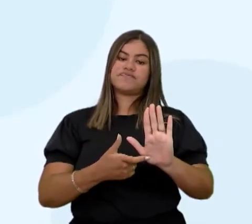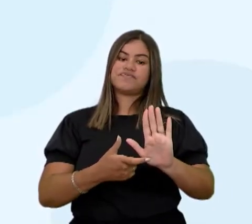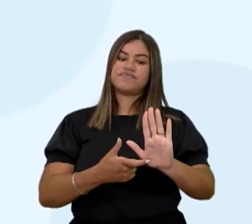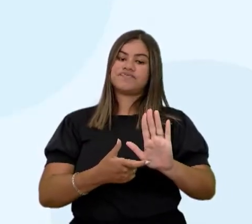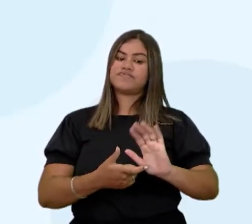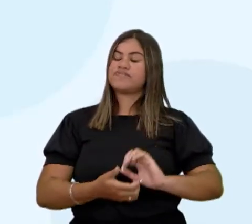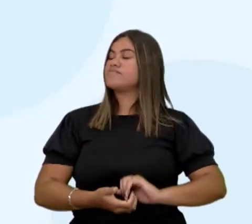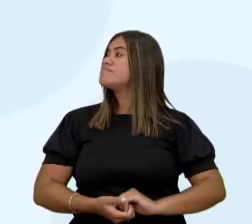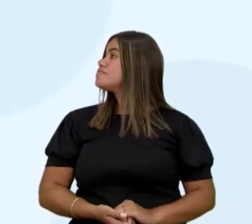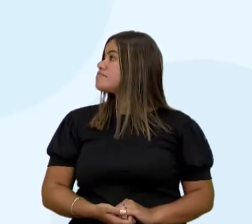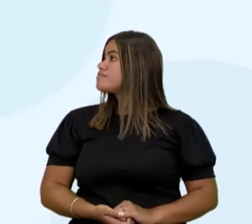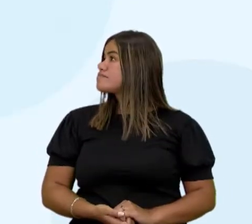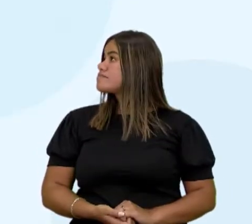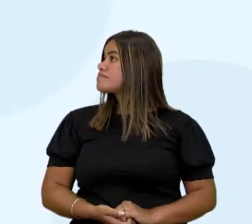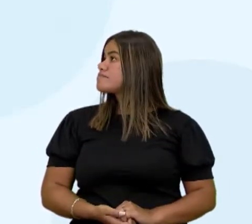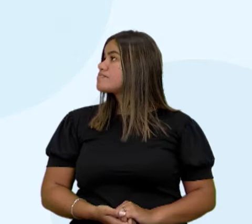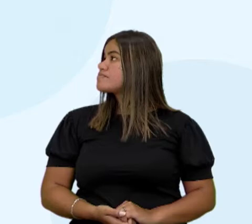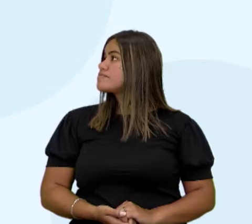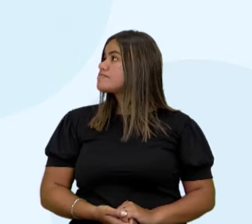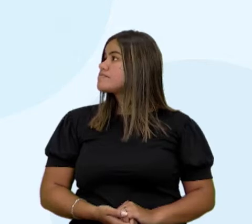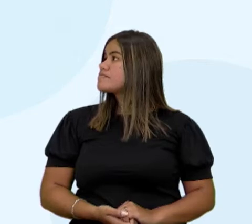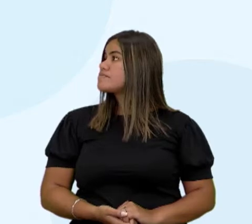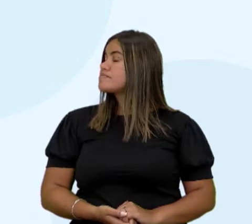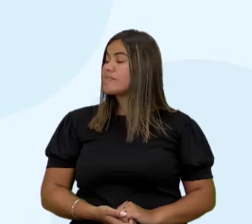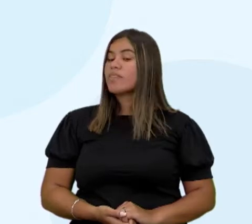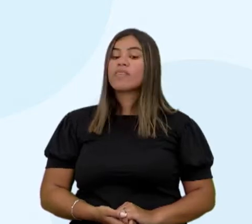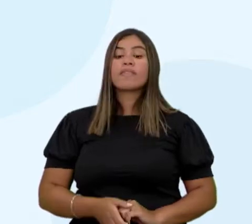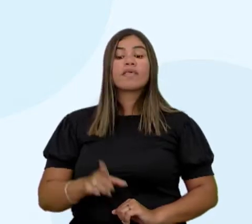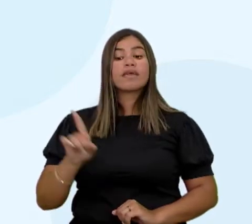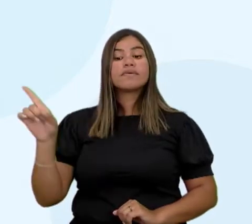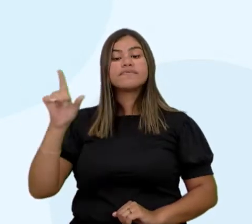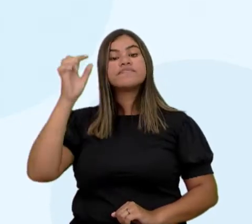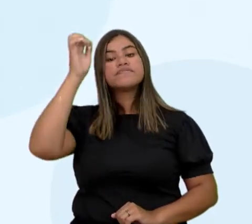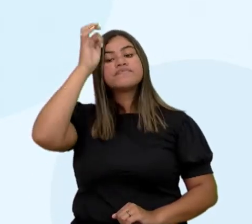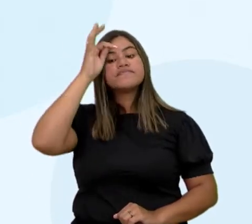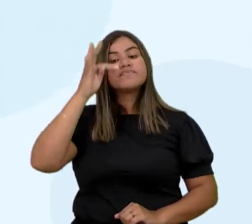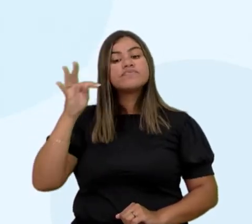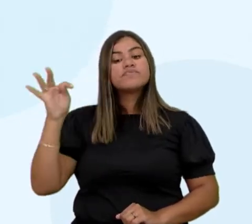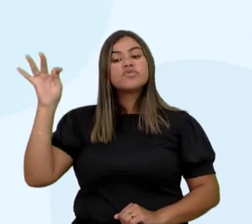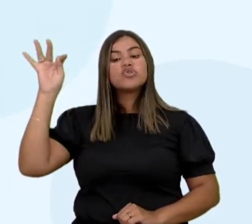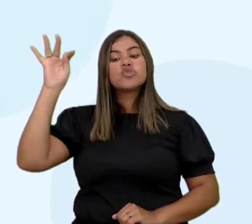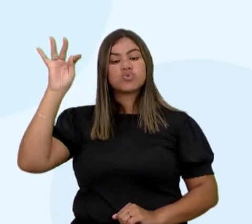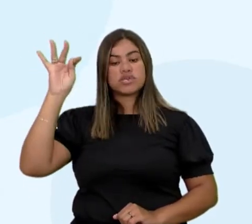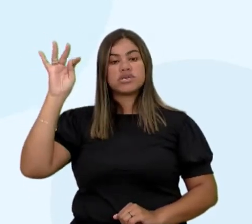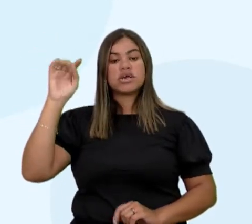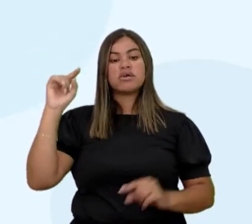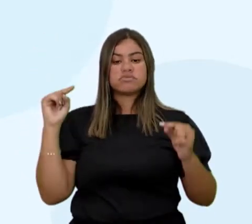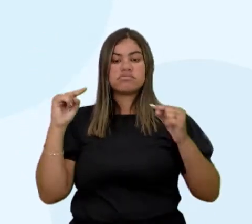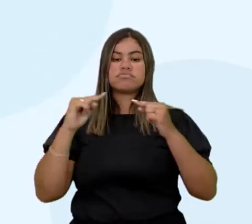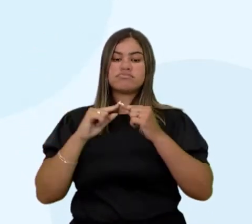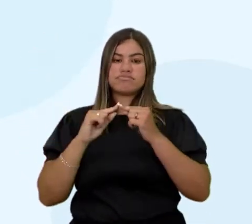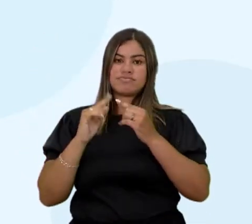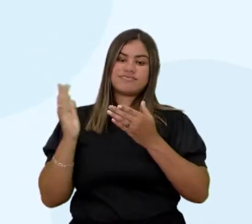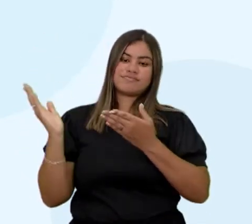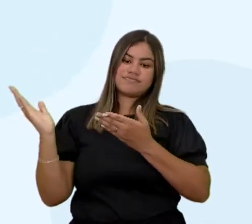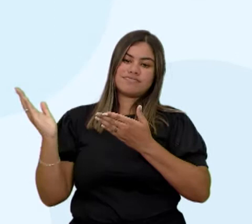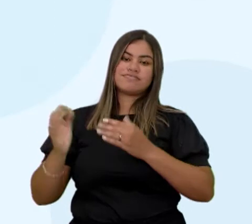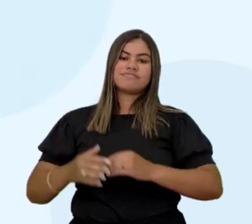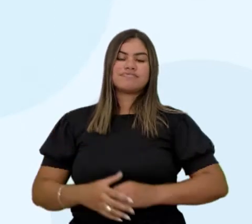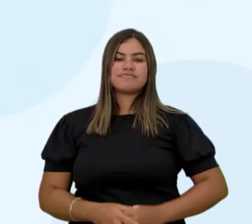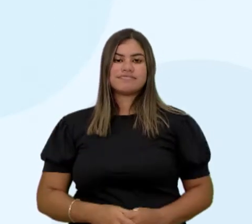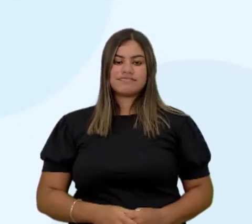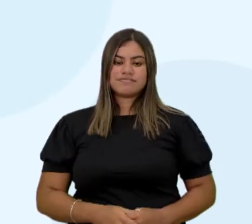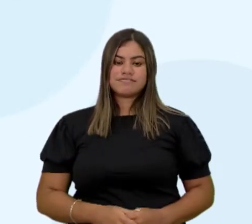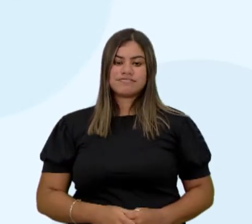a explosão, né, como seria aí a explosão aí do Big Bang, né? Então acredita-se aí que o universo originou-se aí de